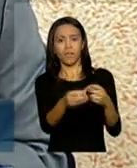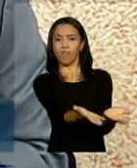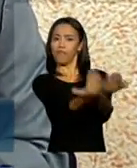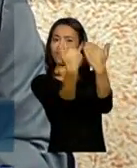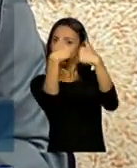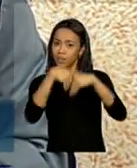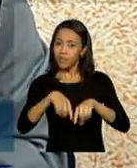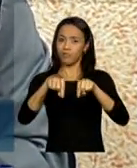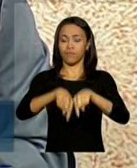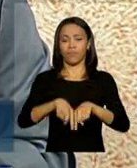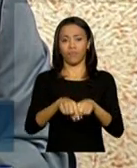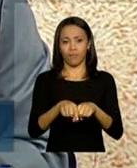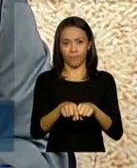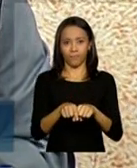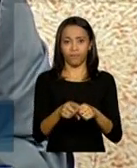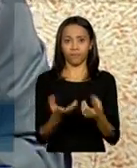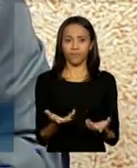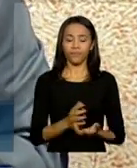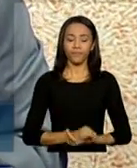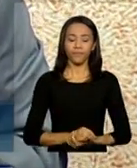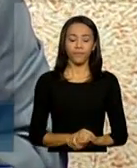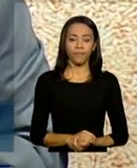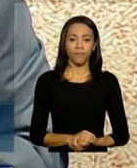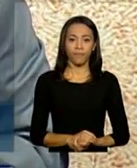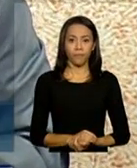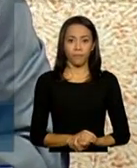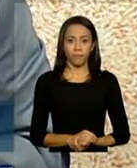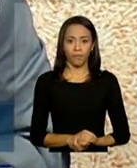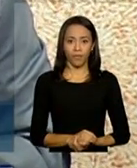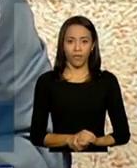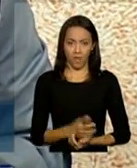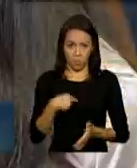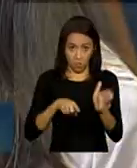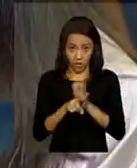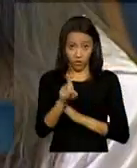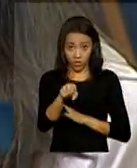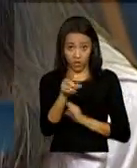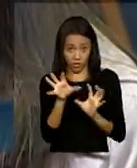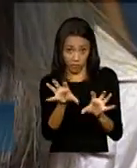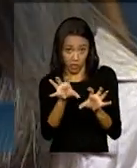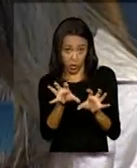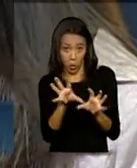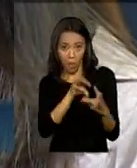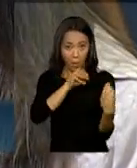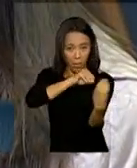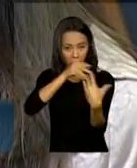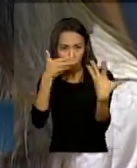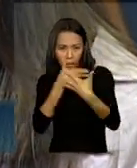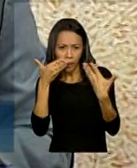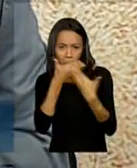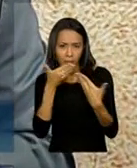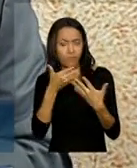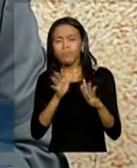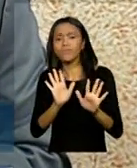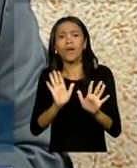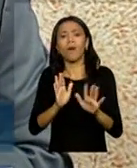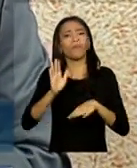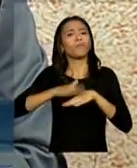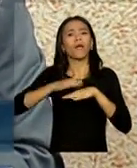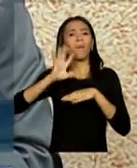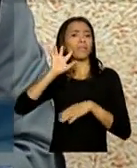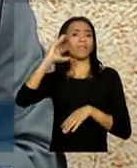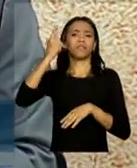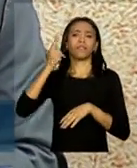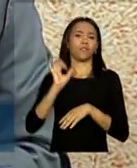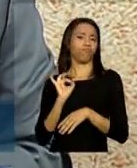ouro foi convidado também para estar junto dessa missão Senor influenciou nessa nessa escolha não desde o começo eu disse que essa era uma decisão exclusiva da